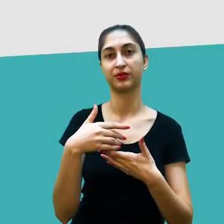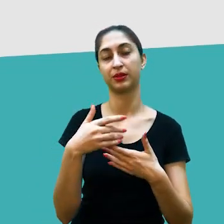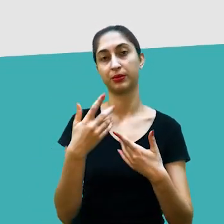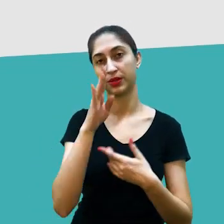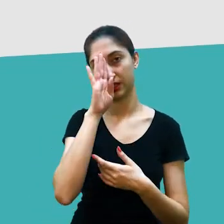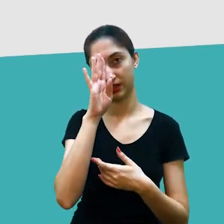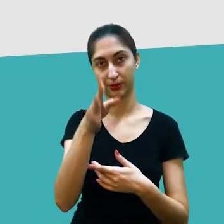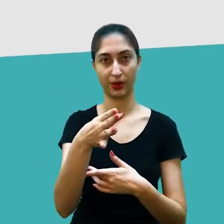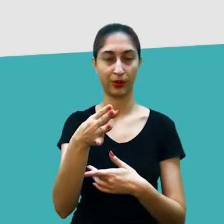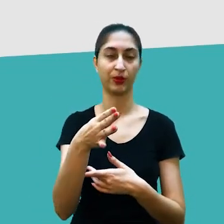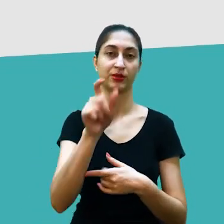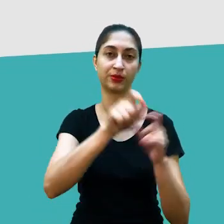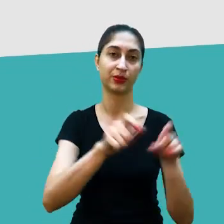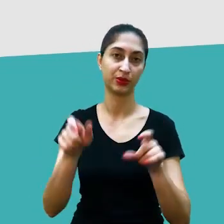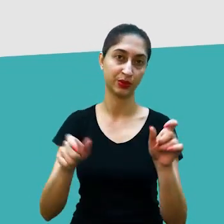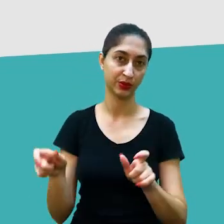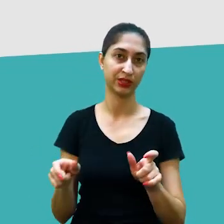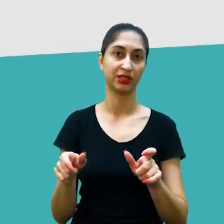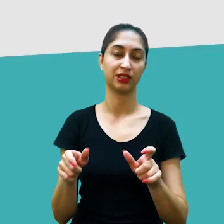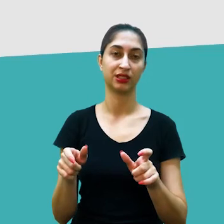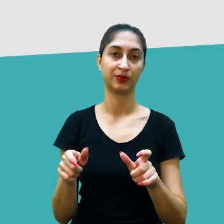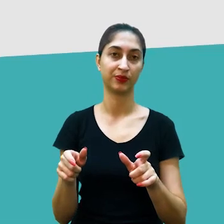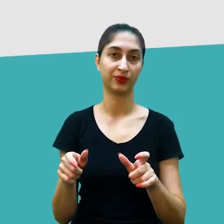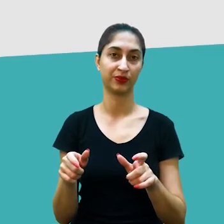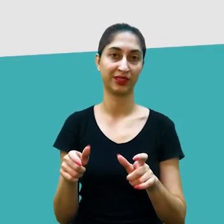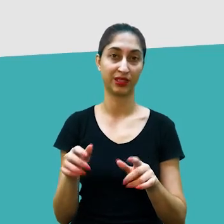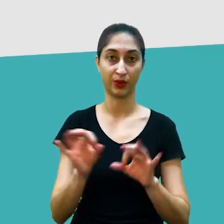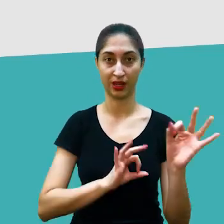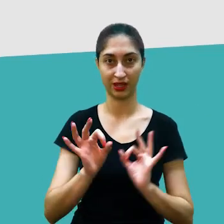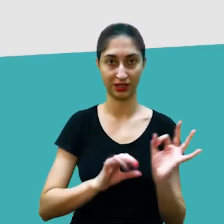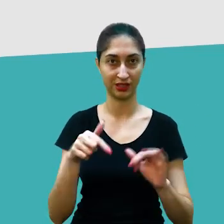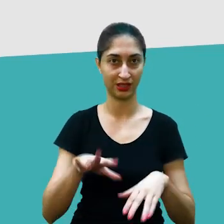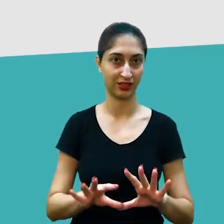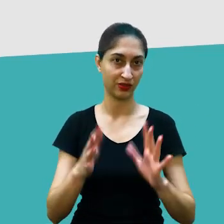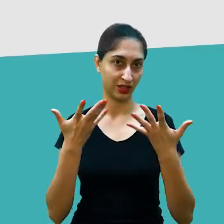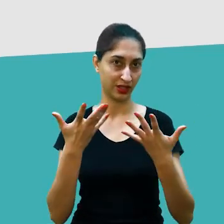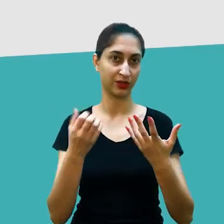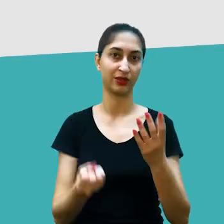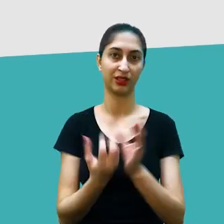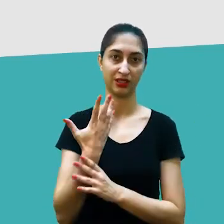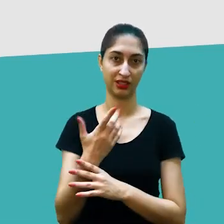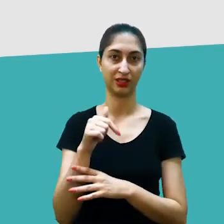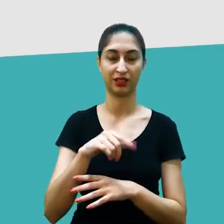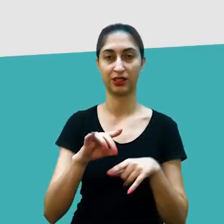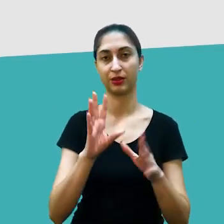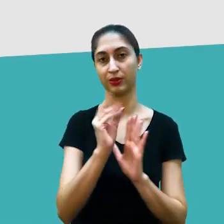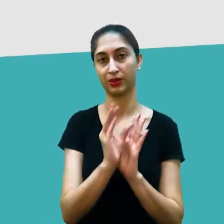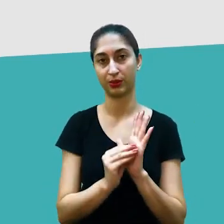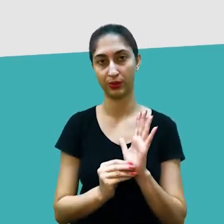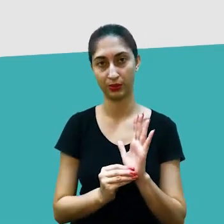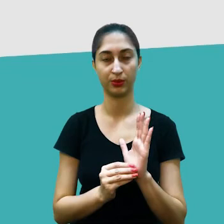principalmente as pessoas que estão aqui organizando, produzindo esse